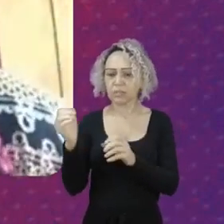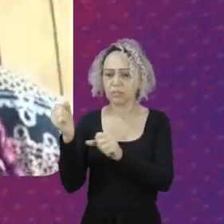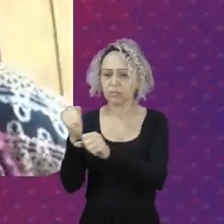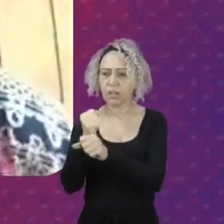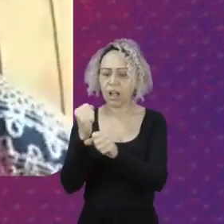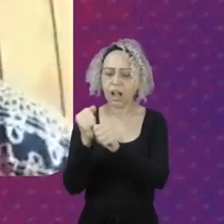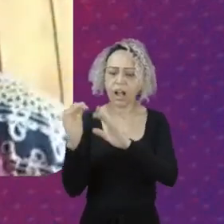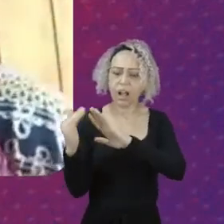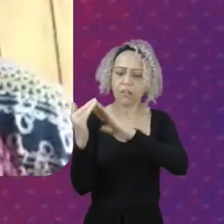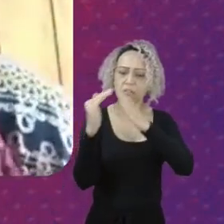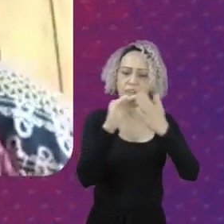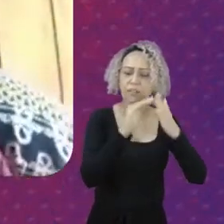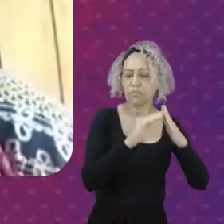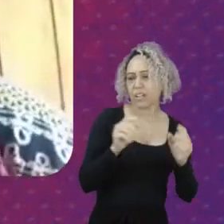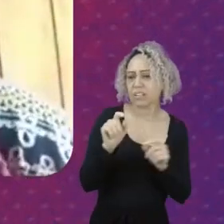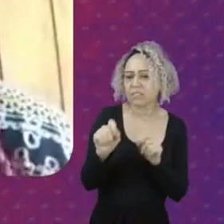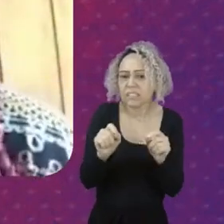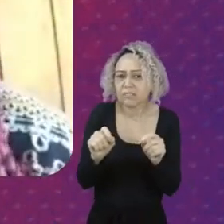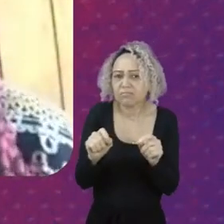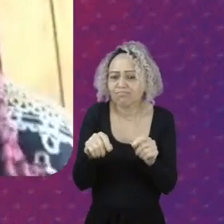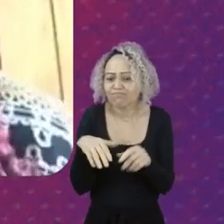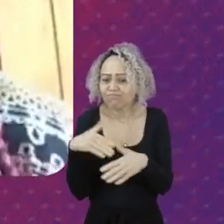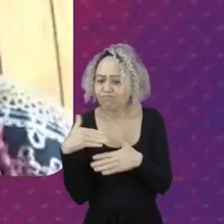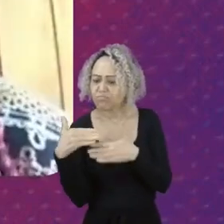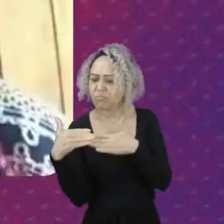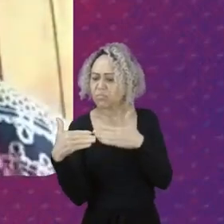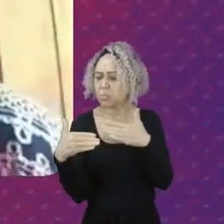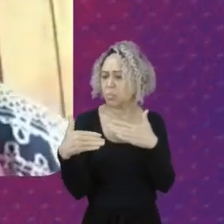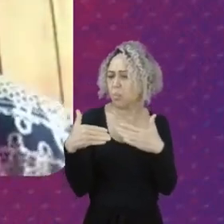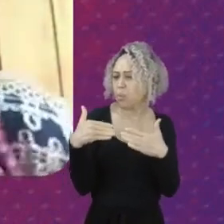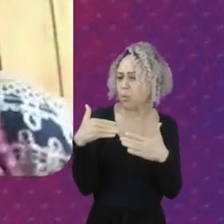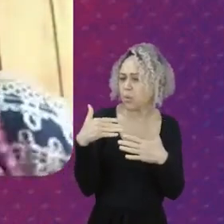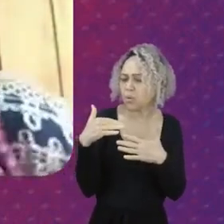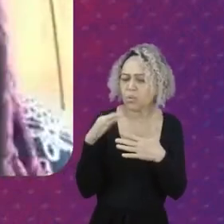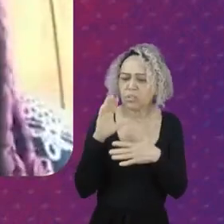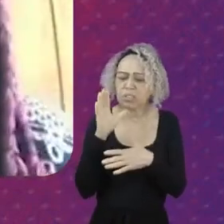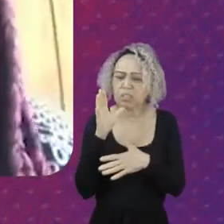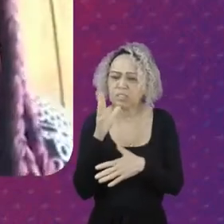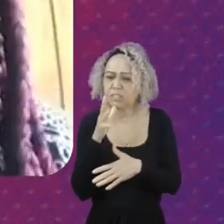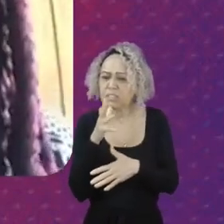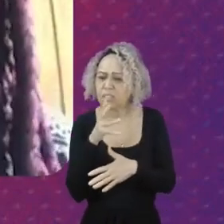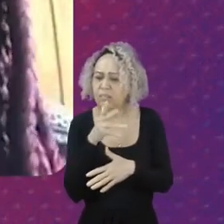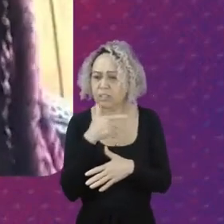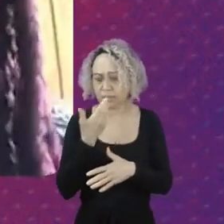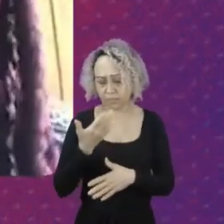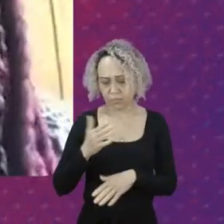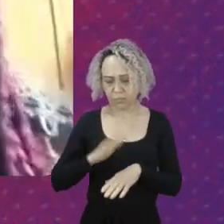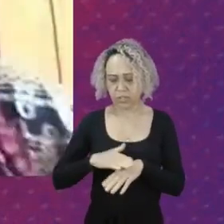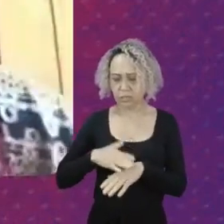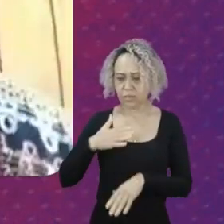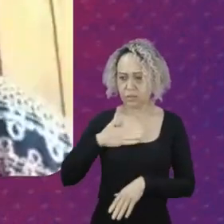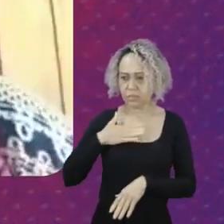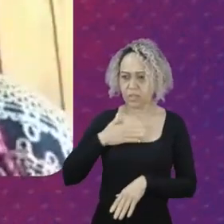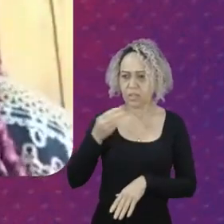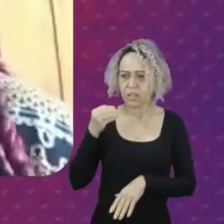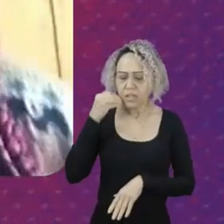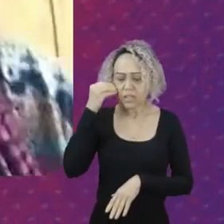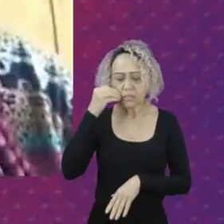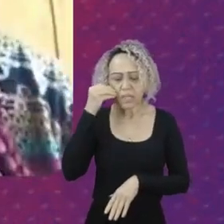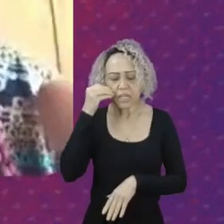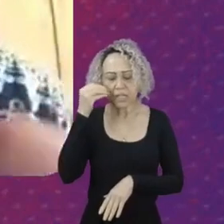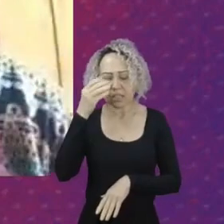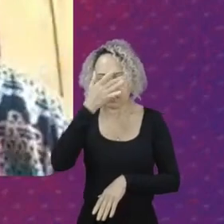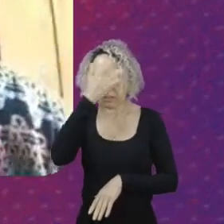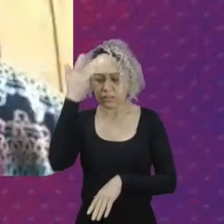espaços, né, de maneira muito tímida ainda. Em alguns espaços, falei da minha própria experiência e de outros favelados e faveladas